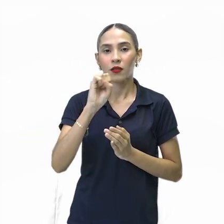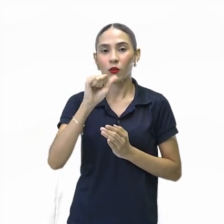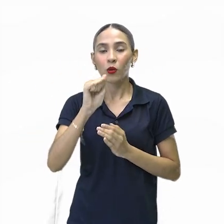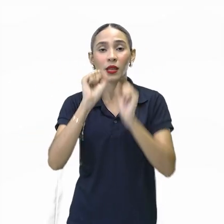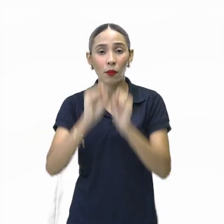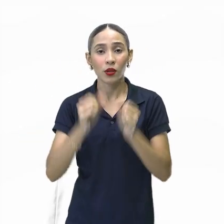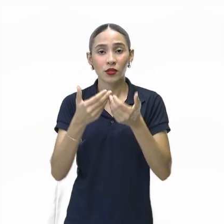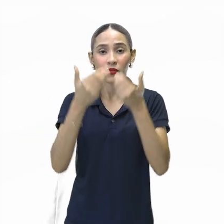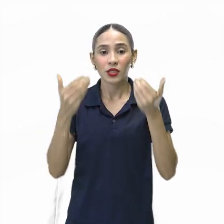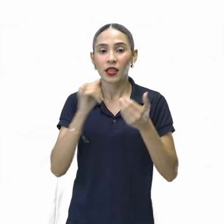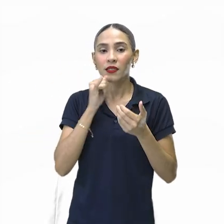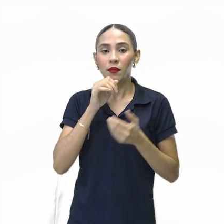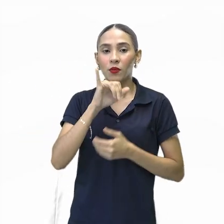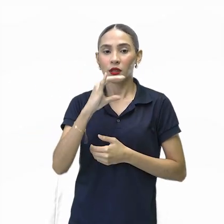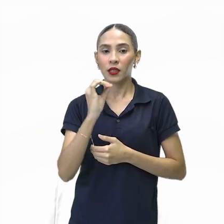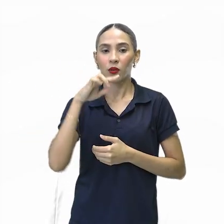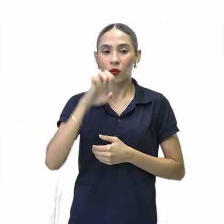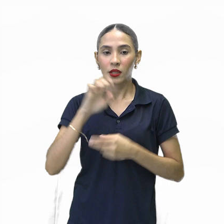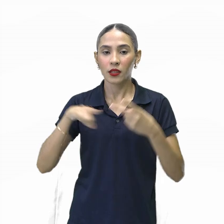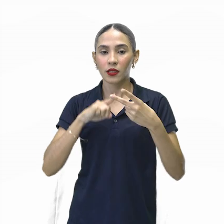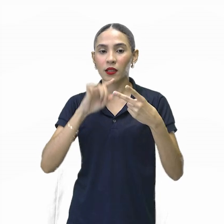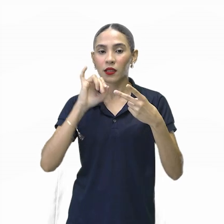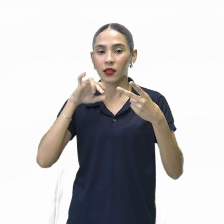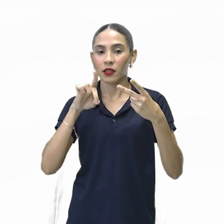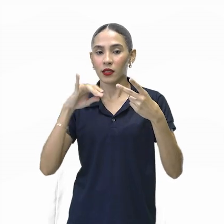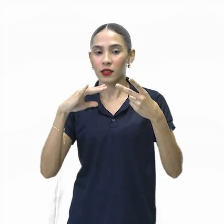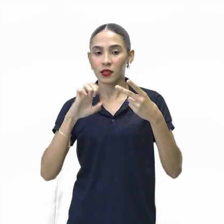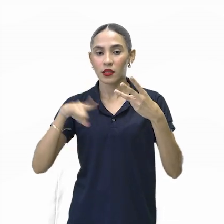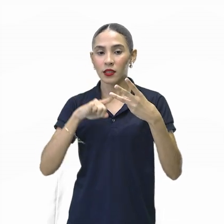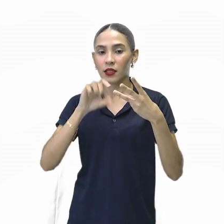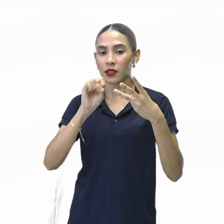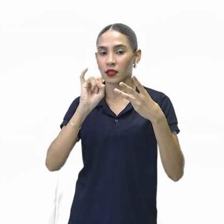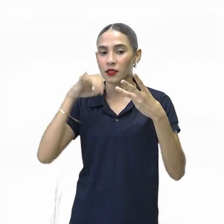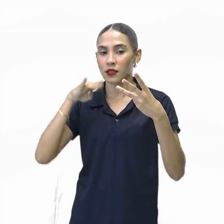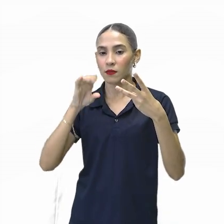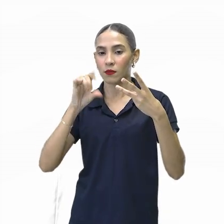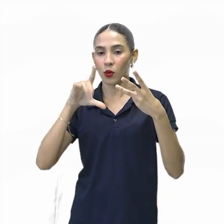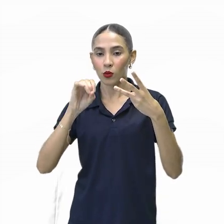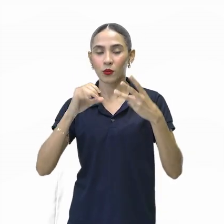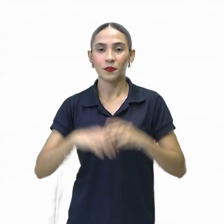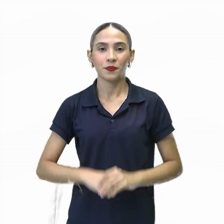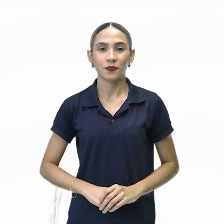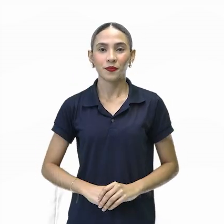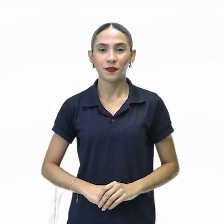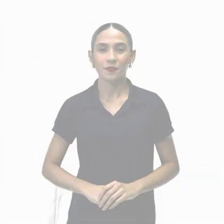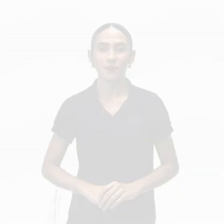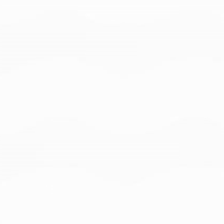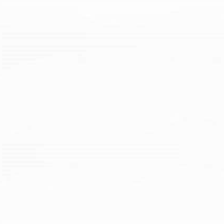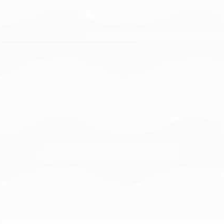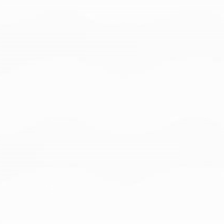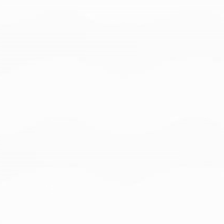ser dividida em ícone, índice e símbolo. Quando nós falamos de um